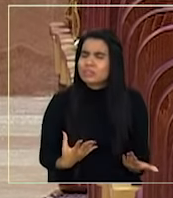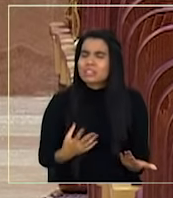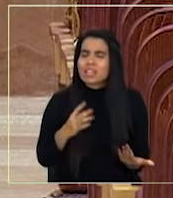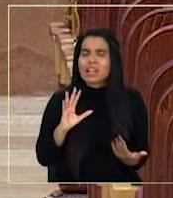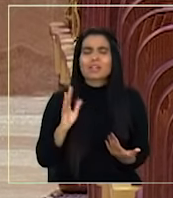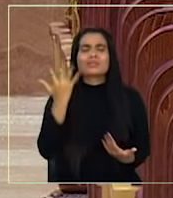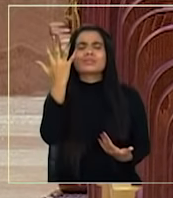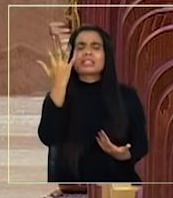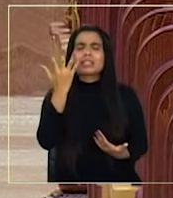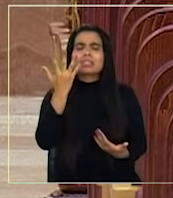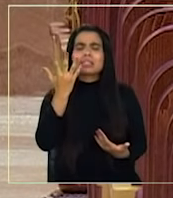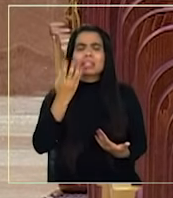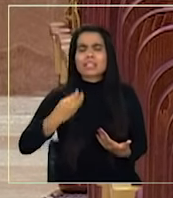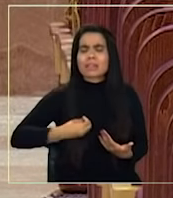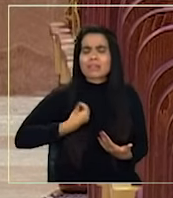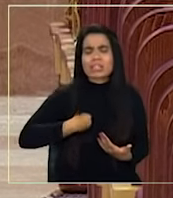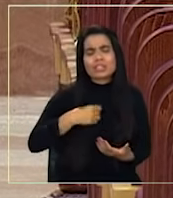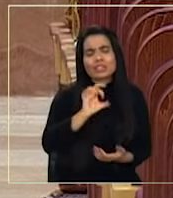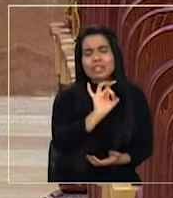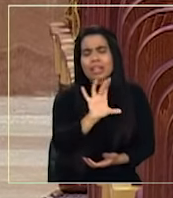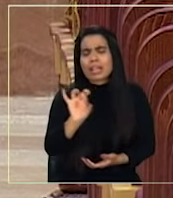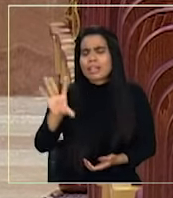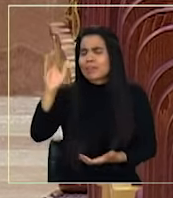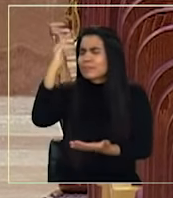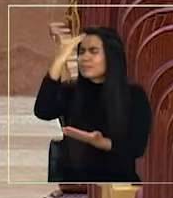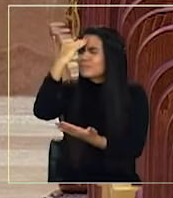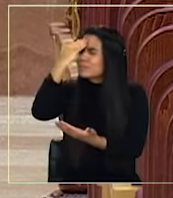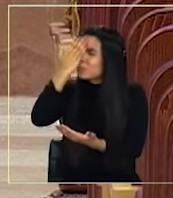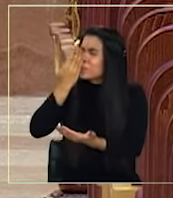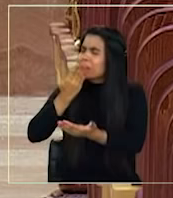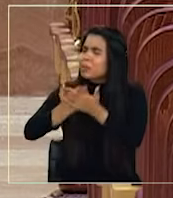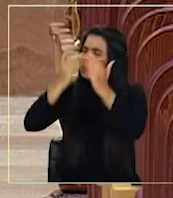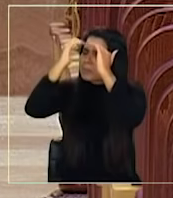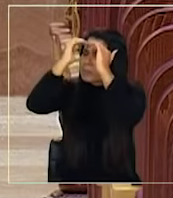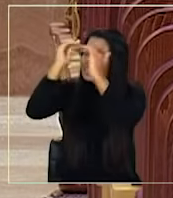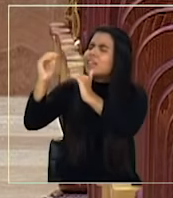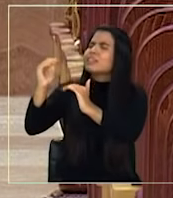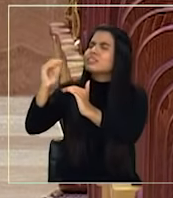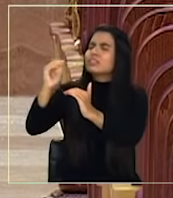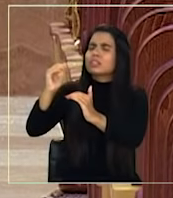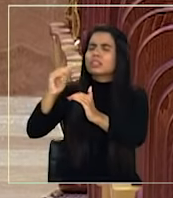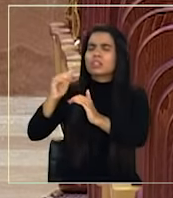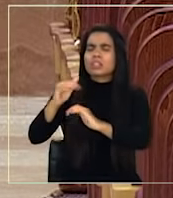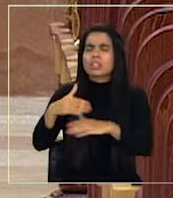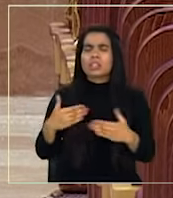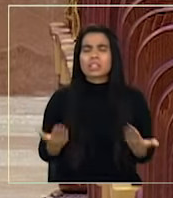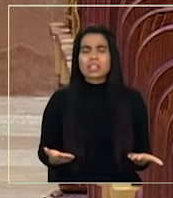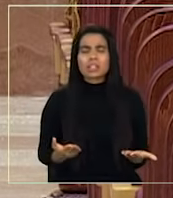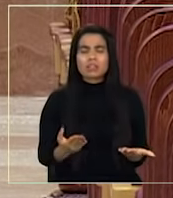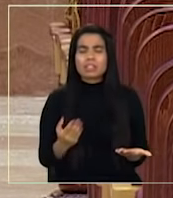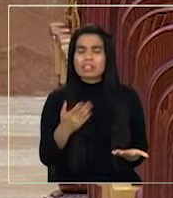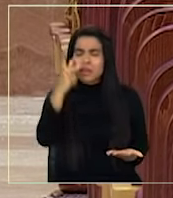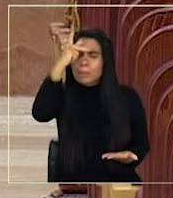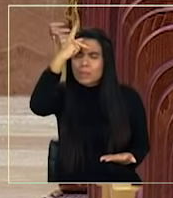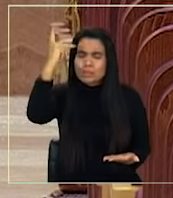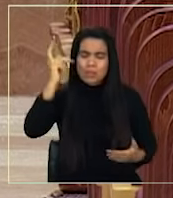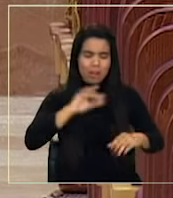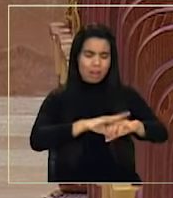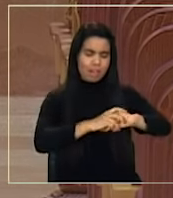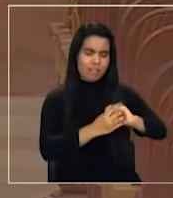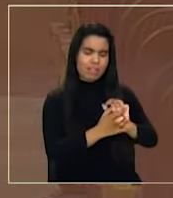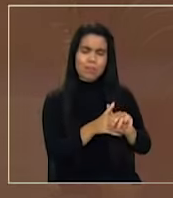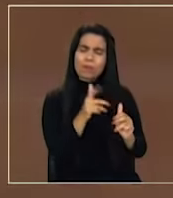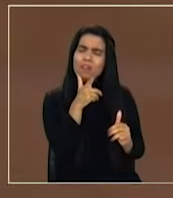vida dos que te obedecem. Quando essa pessoa lavar as suas mãos, meu Pai, com esta água